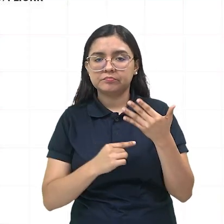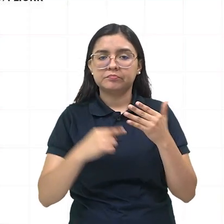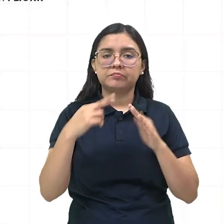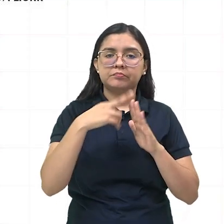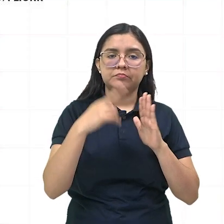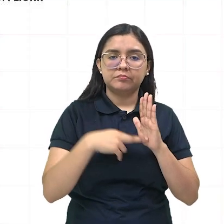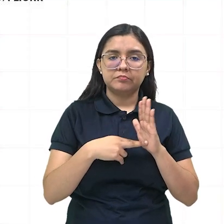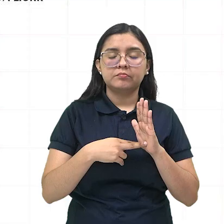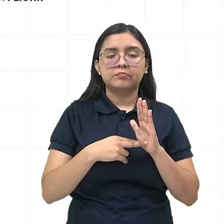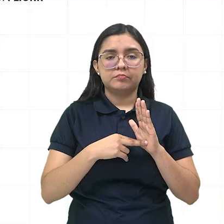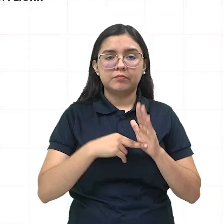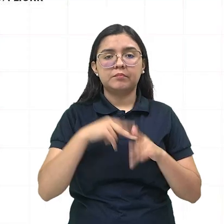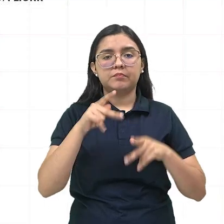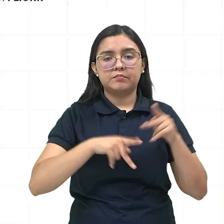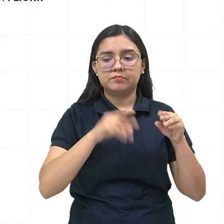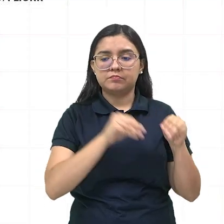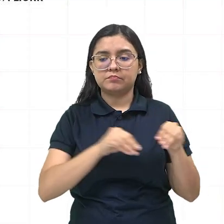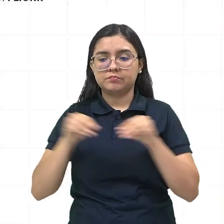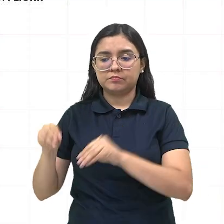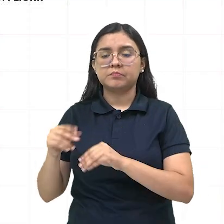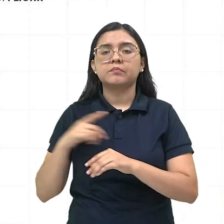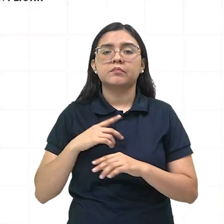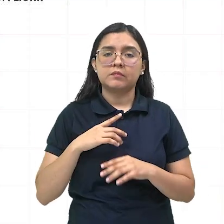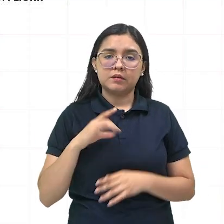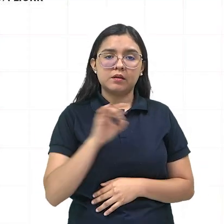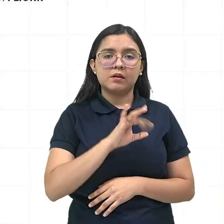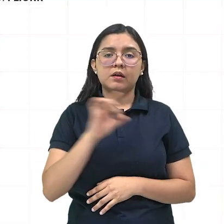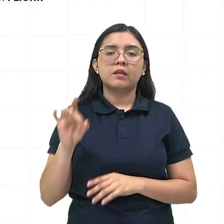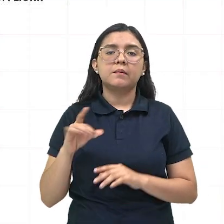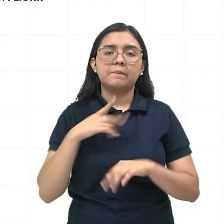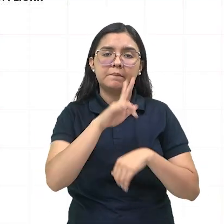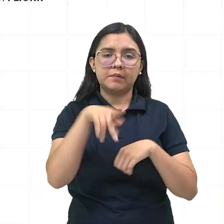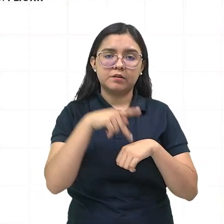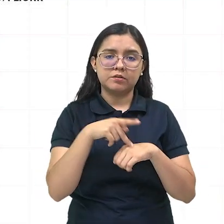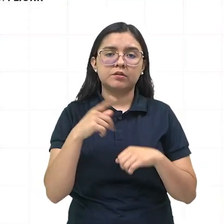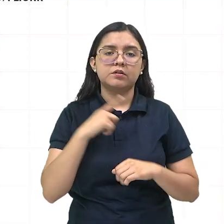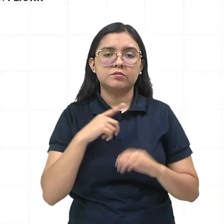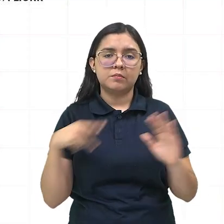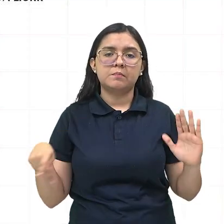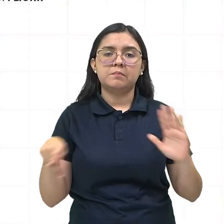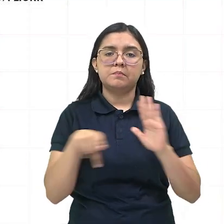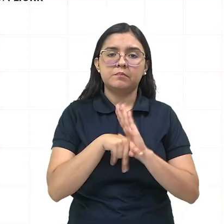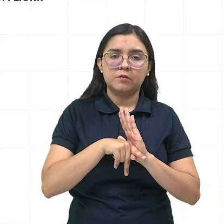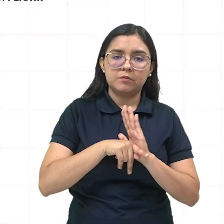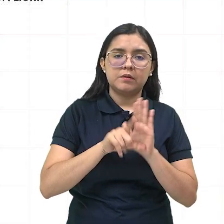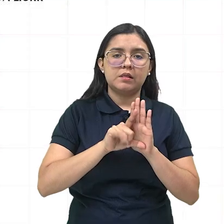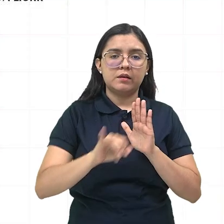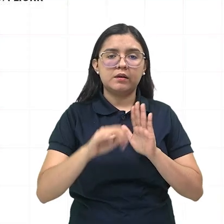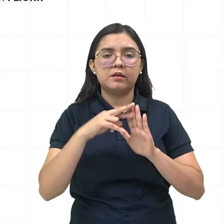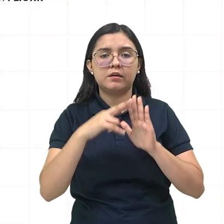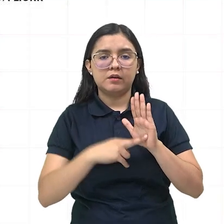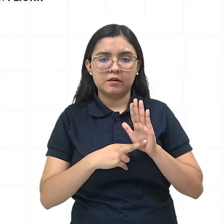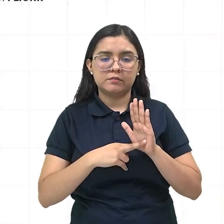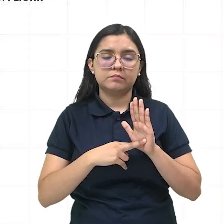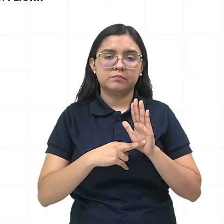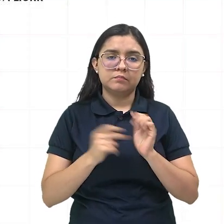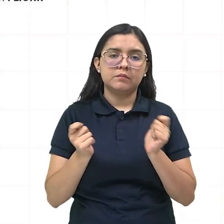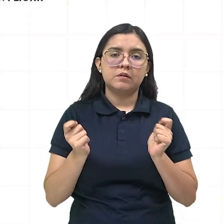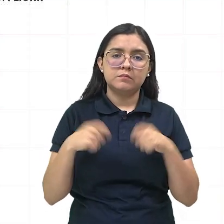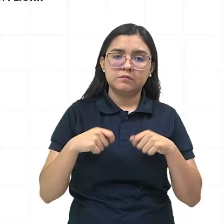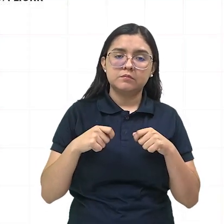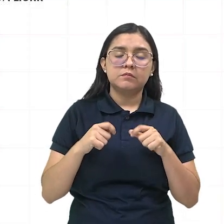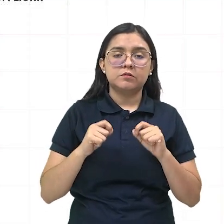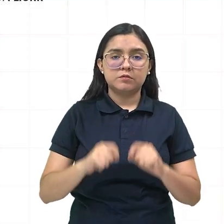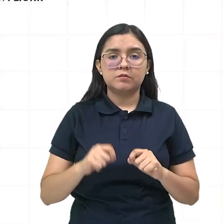pessoas mudarem de país. Cada país tem um conjunto de regras para permitir com que as pessoas saiam de um lugar para outro. As pessoas